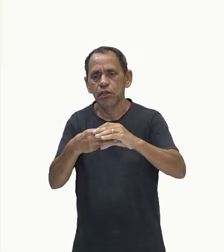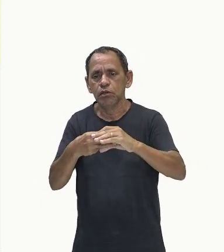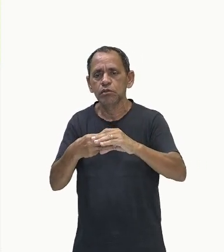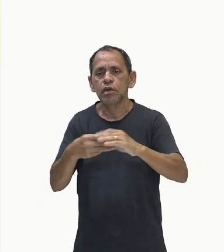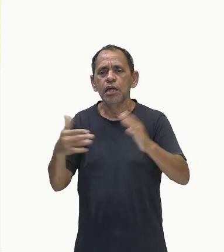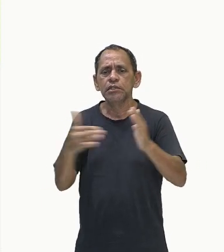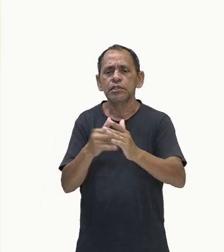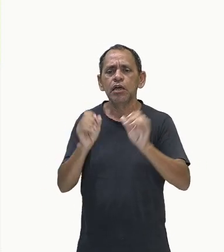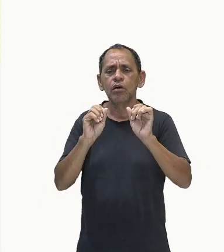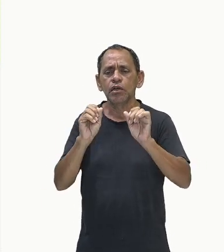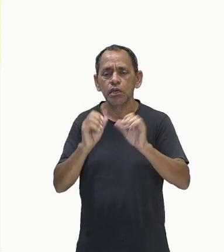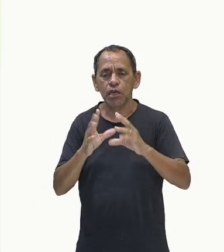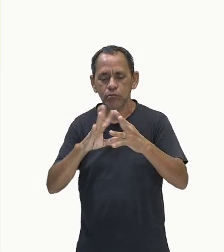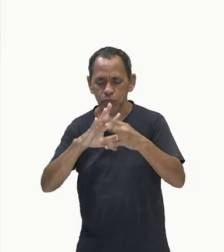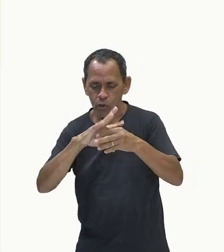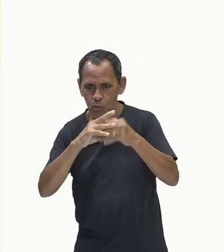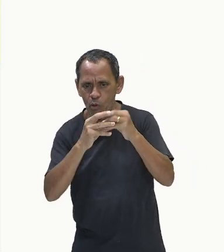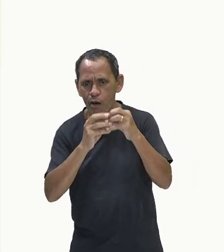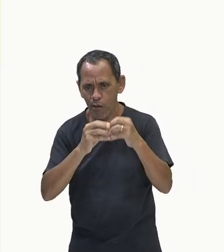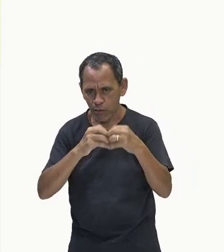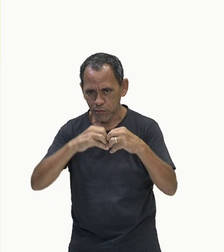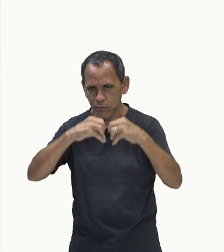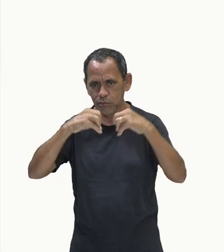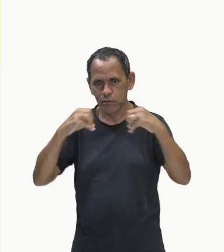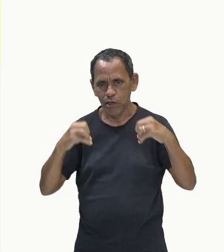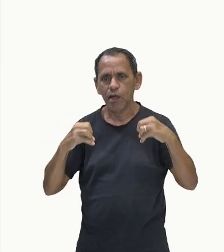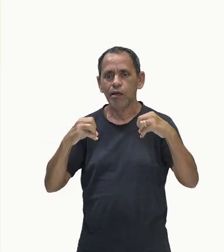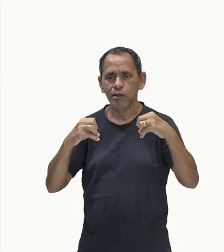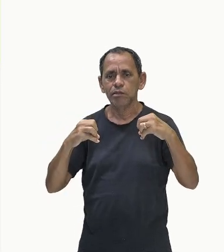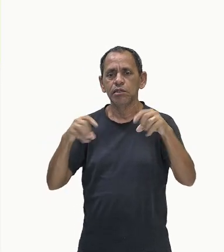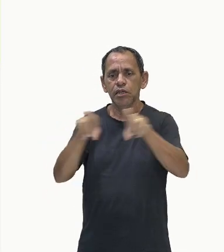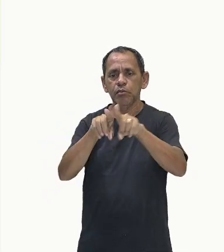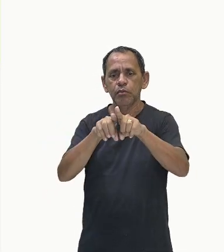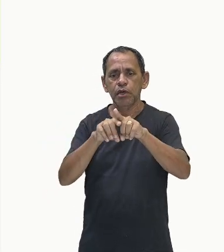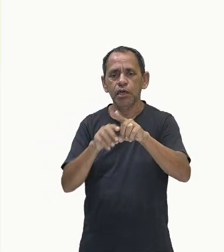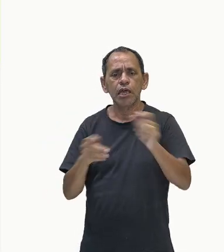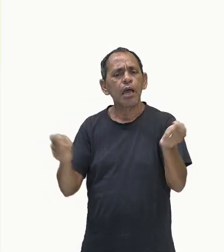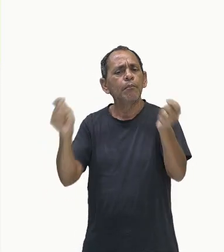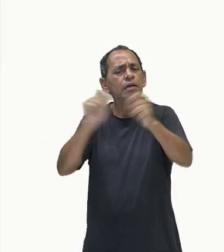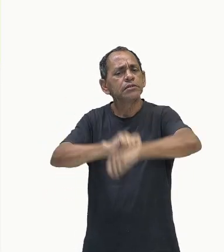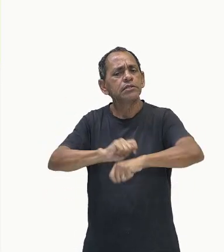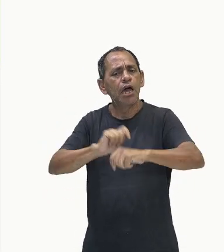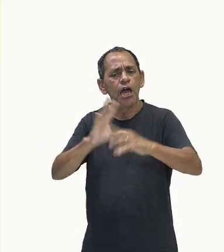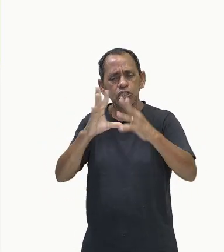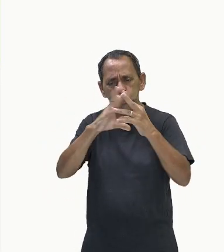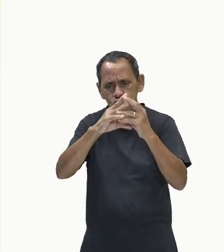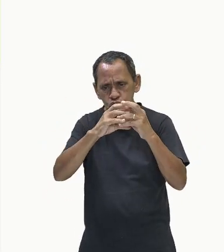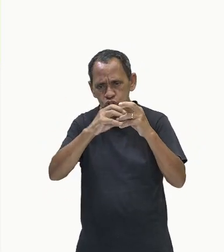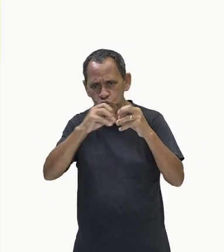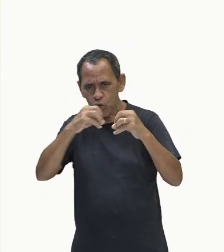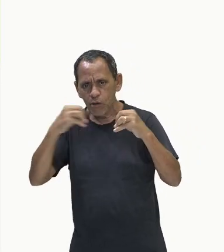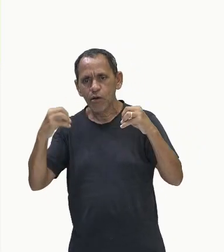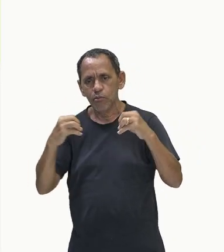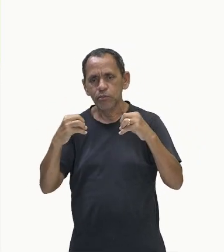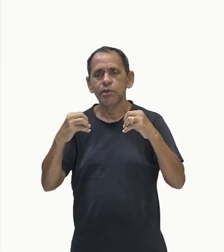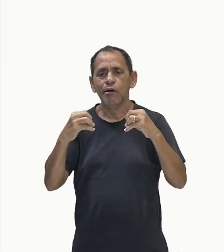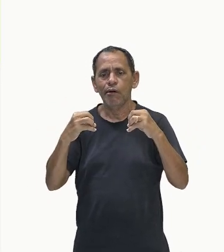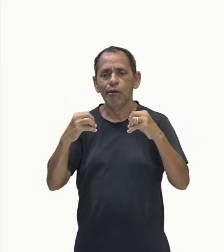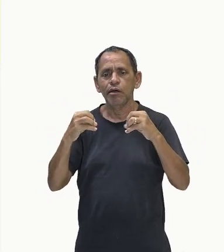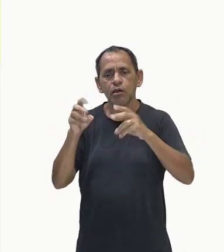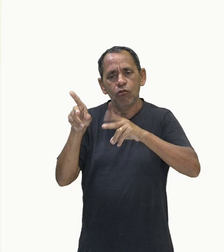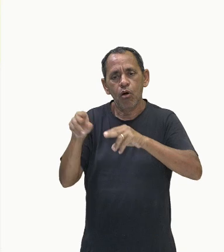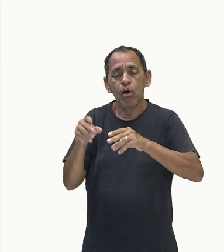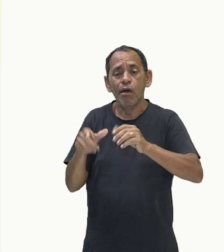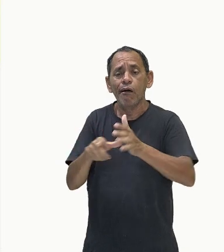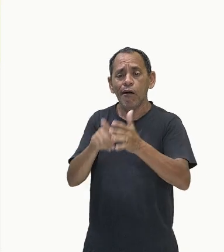se dividir, se replicar, que é a capacidade de se fazer cópias de si mesmo antes da divisão